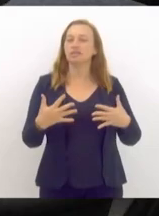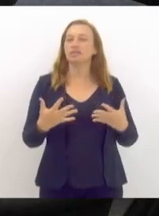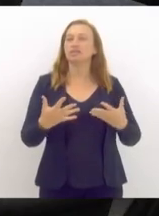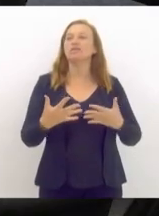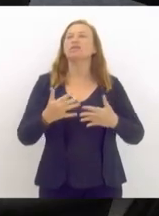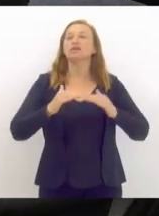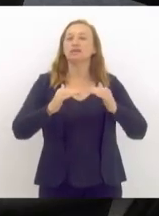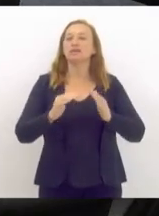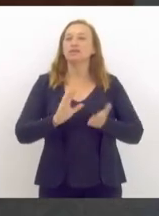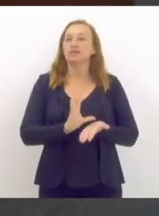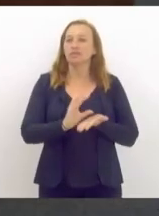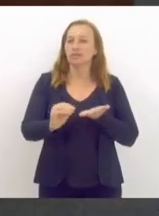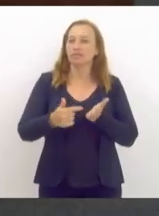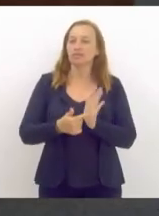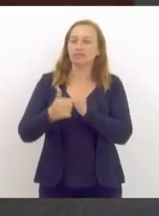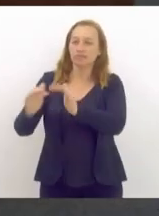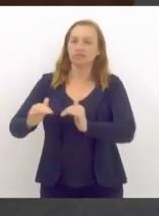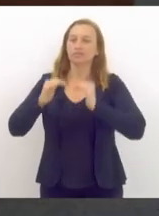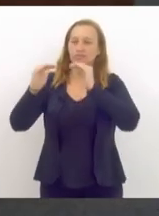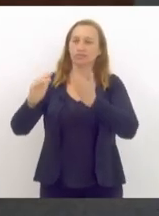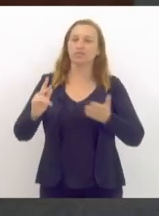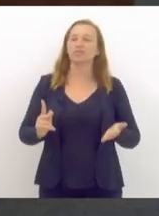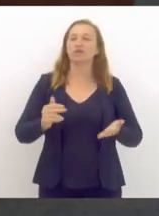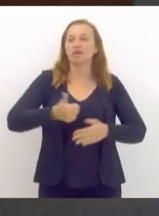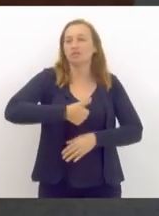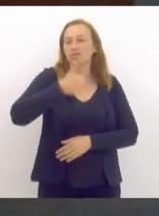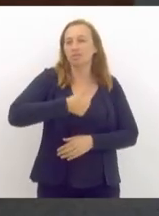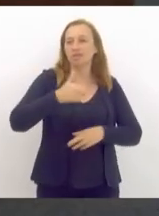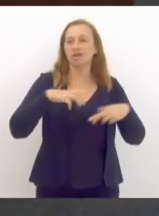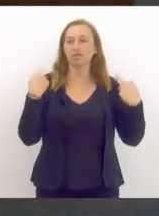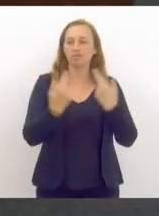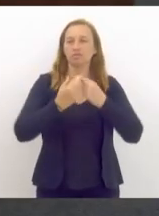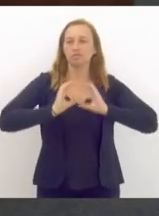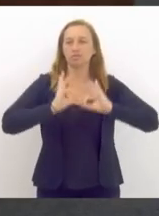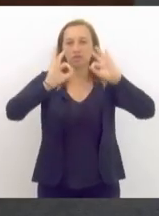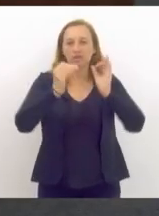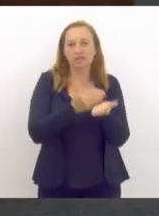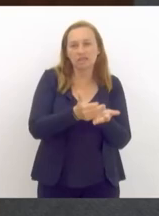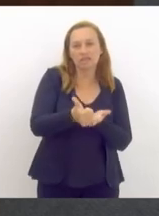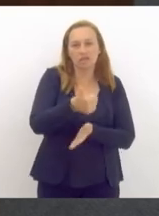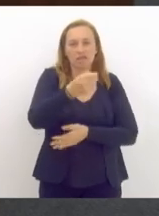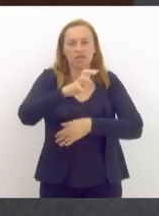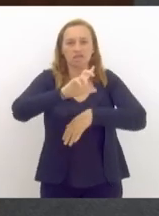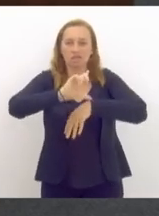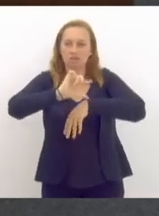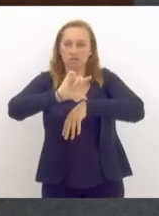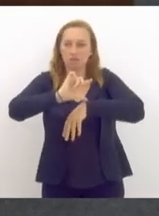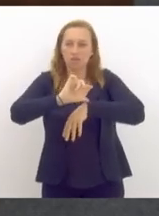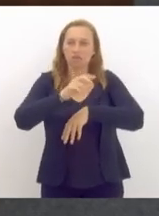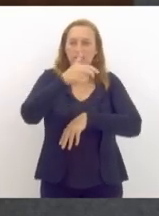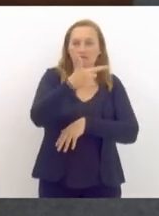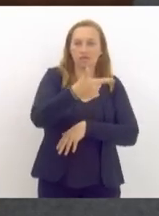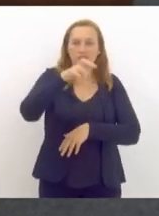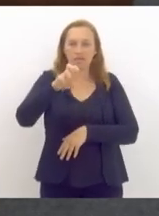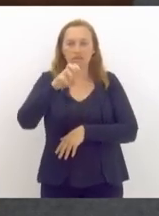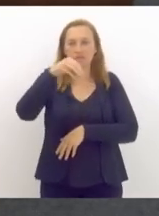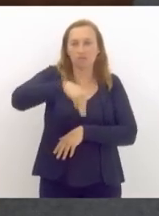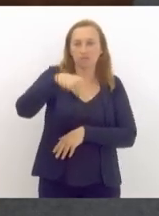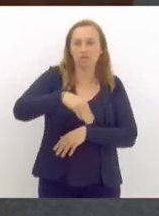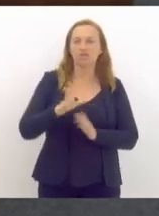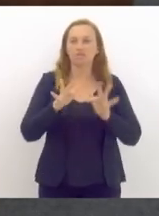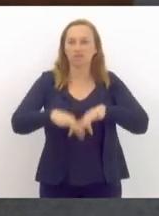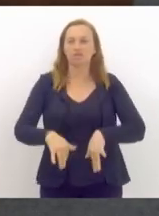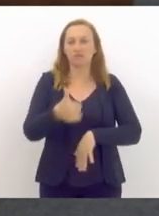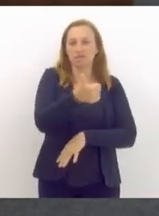com exatidão o ocorrido na primeira sessão extraordinária, que, iniciada às 15 horas e 25 minutos, encerrou-se